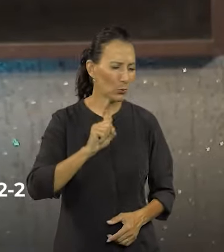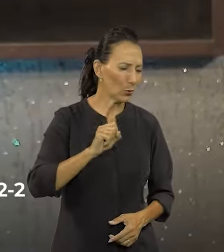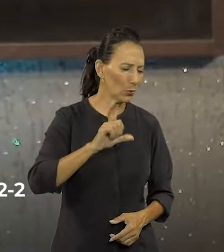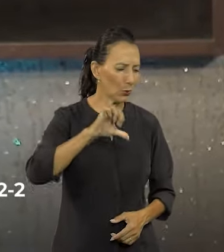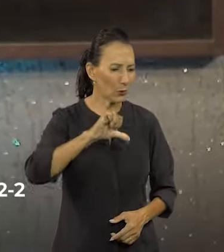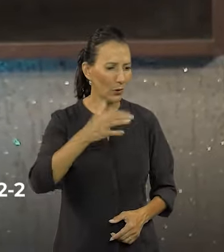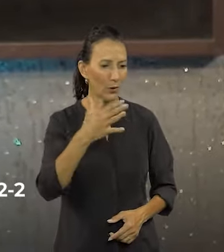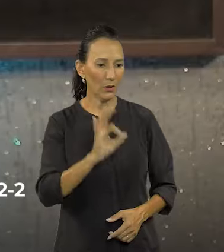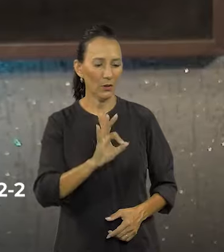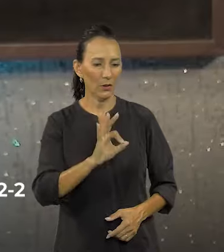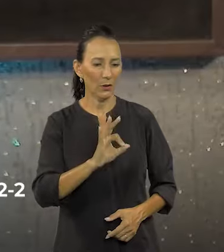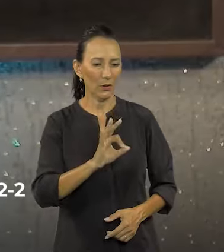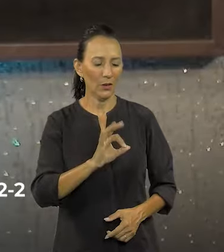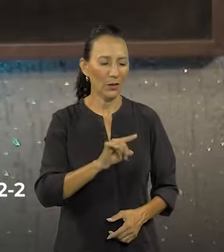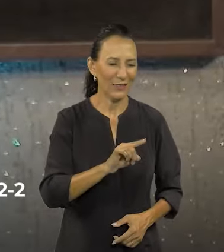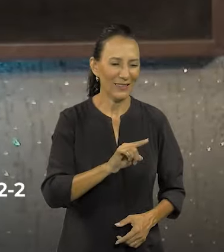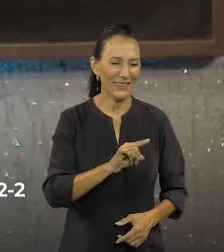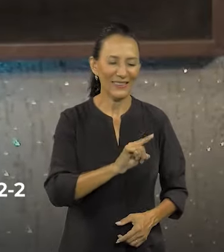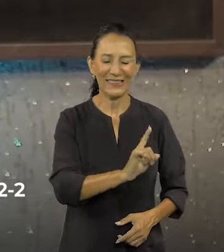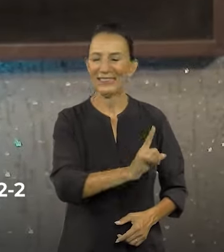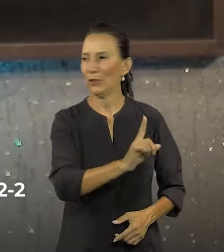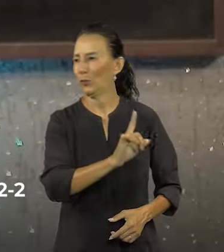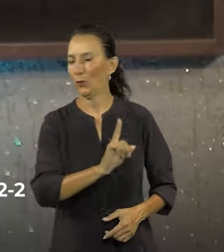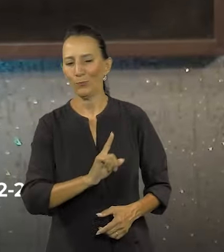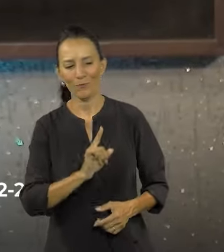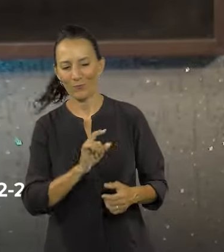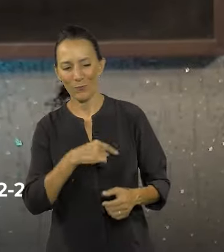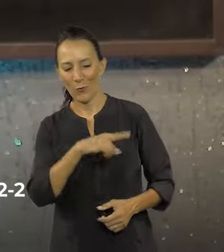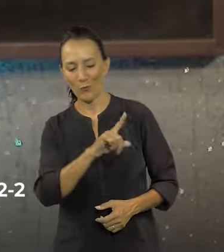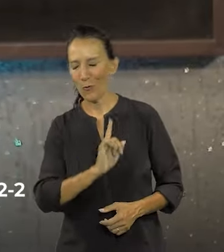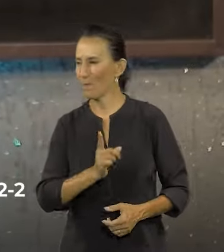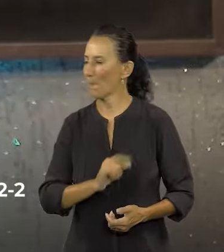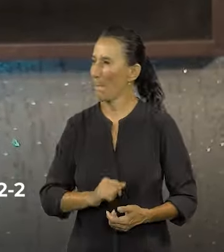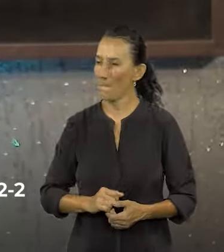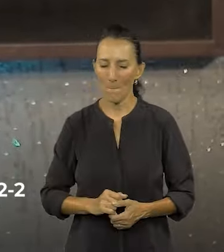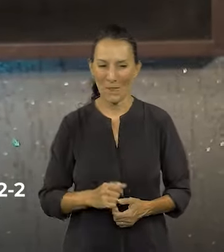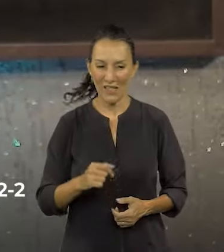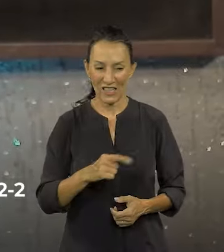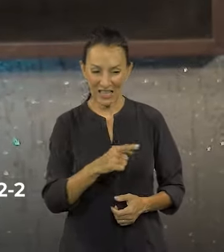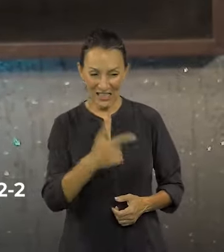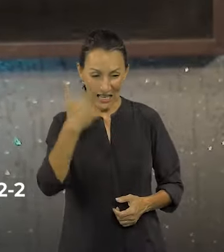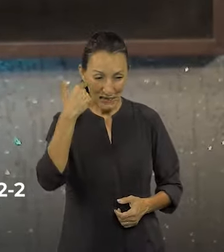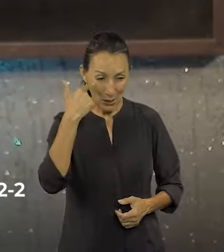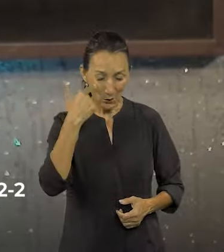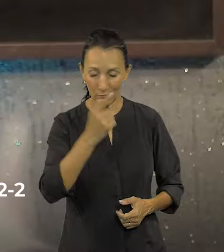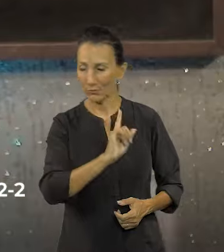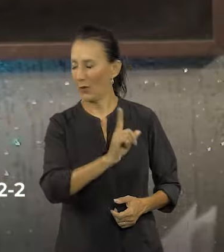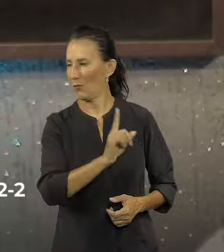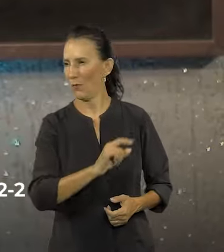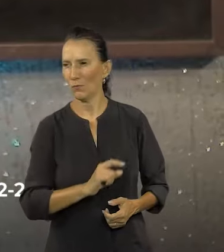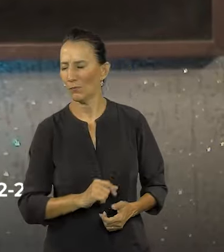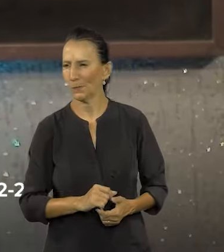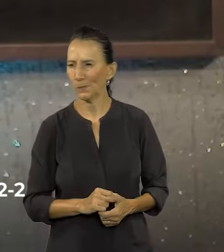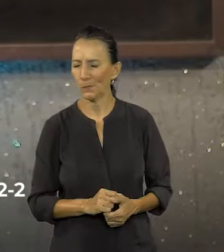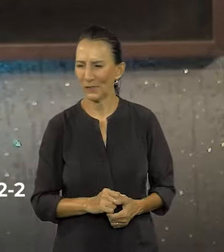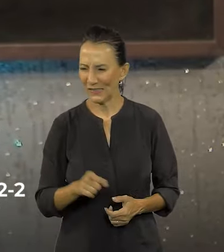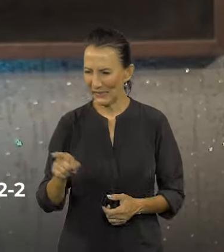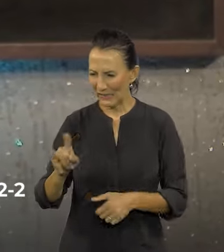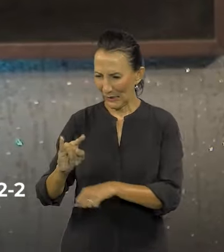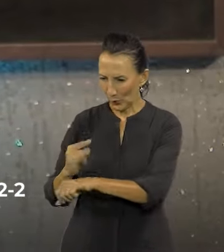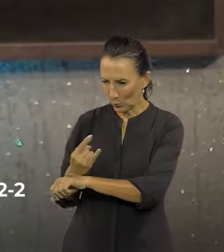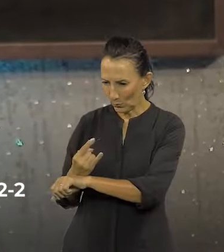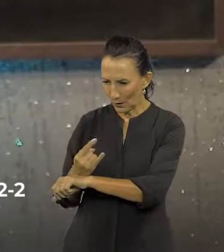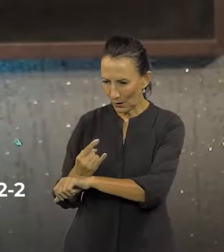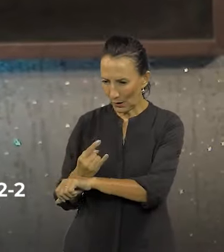9 10 não vou não vou fazer isso não Vou praticar esse assalto não vou cometer esse